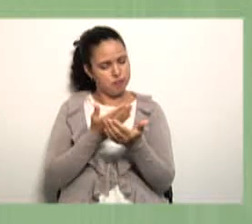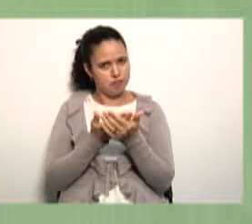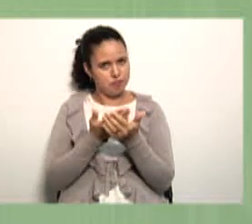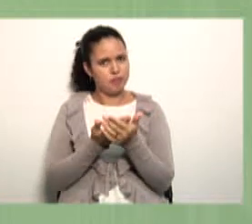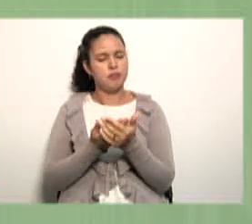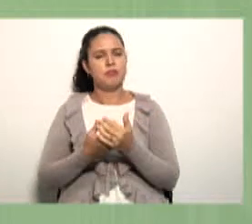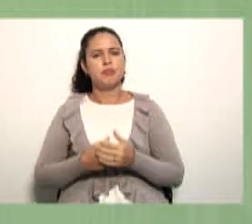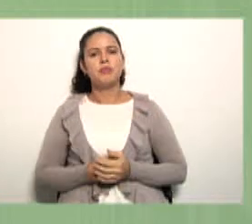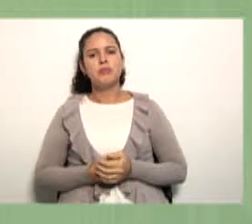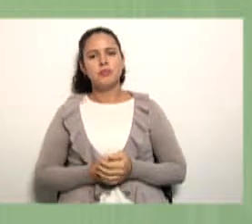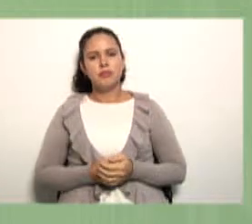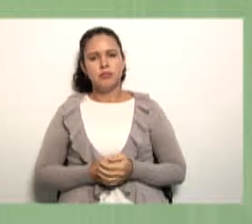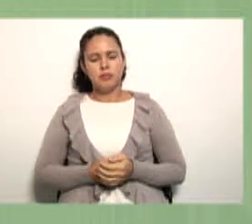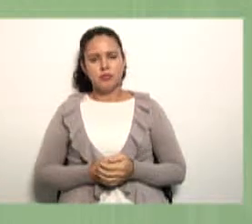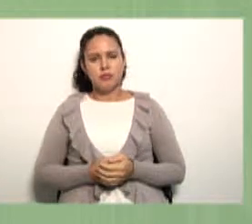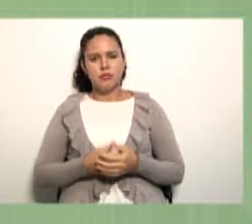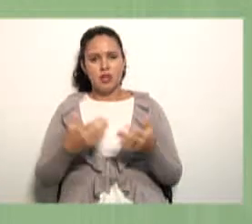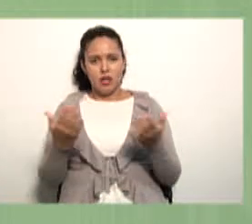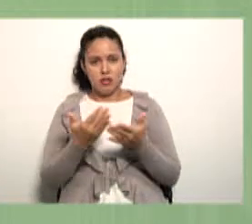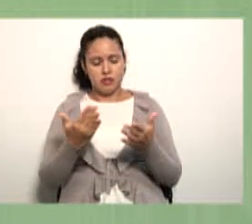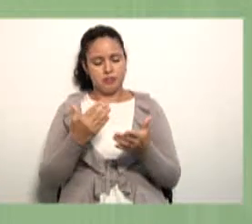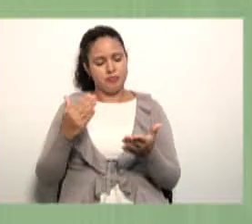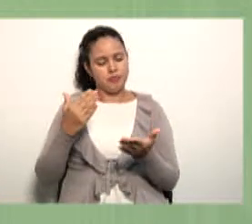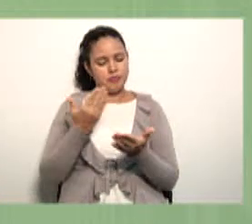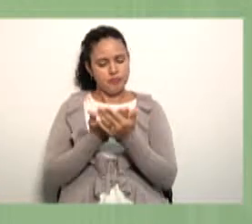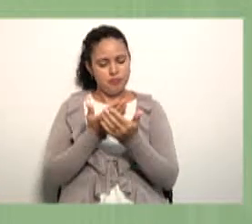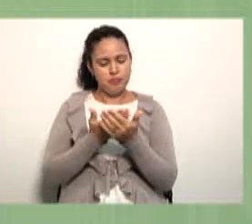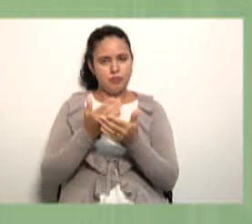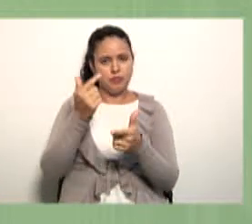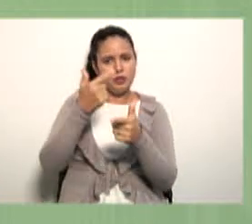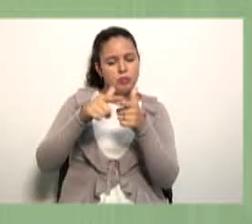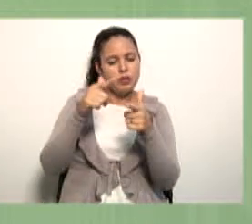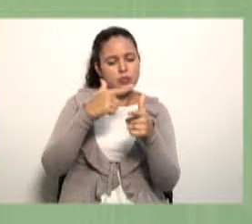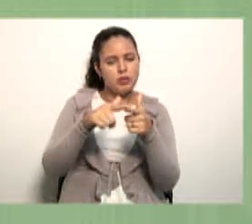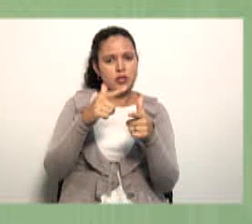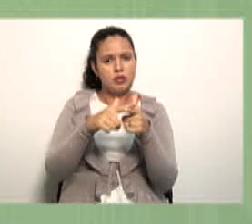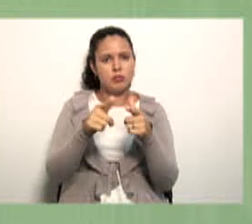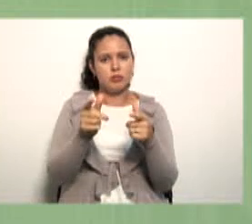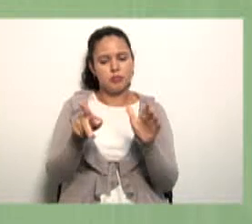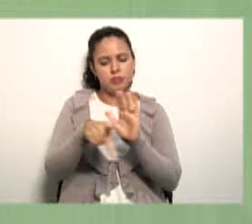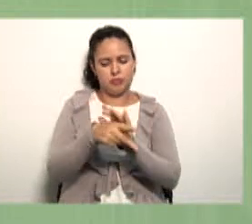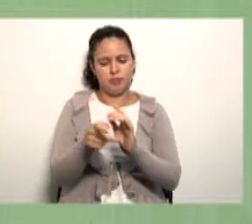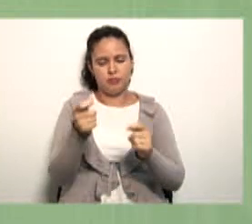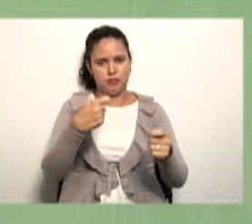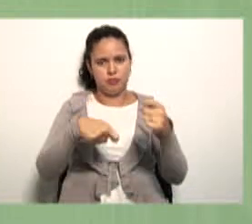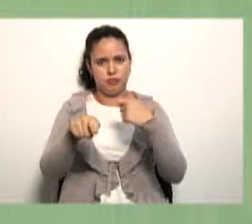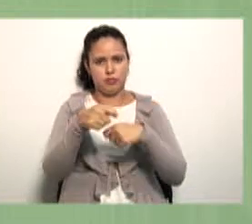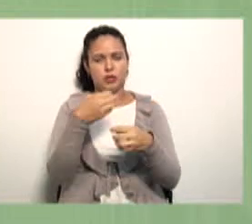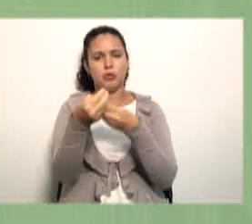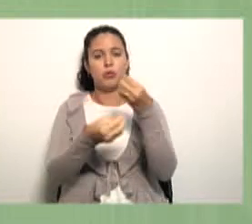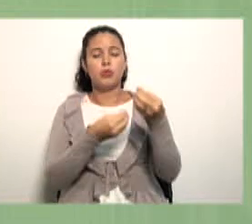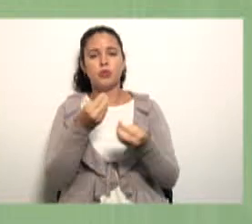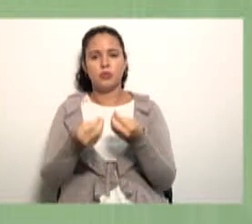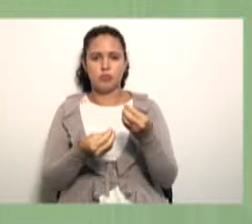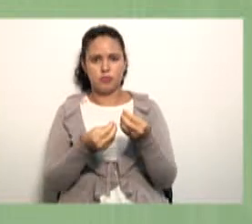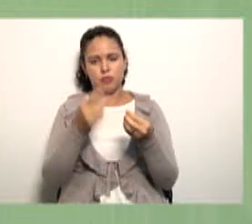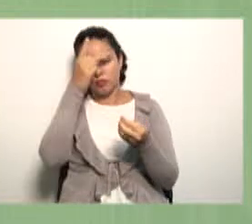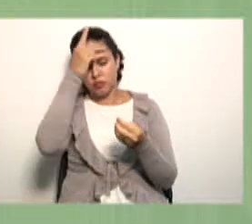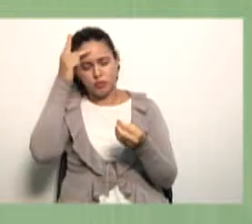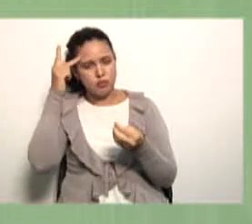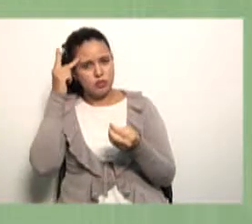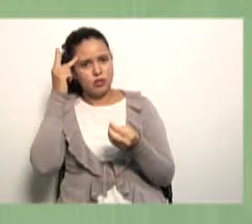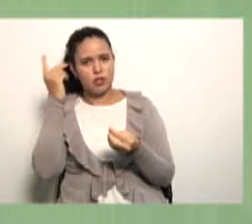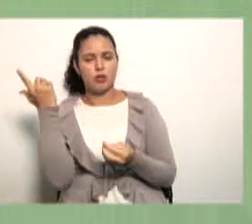sempre primar por essa solução do produzir mais. A economia, então, ela vai estudar como as pessoas